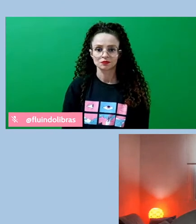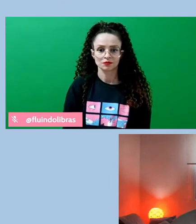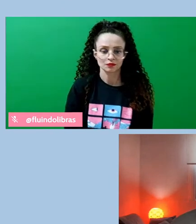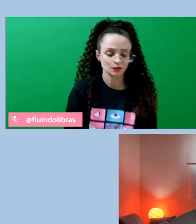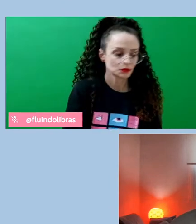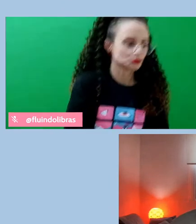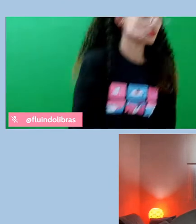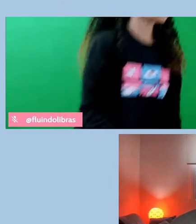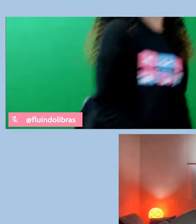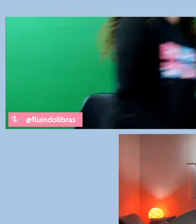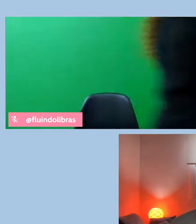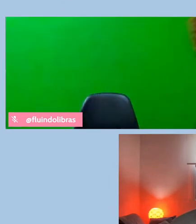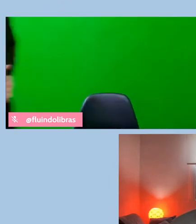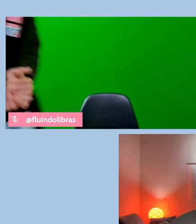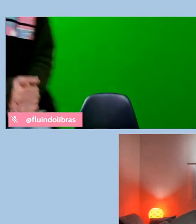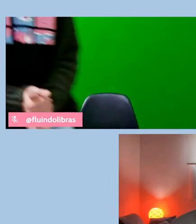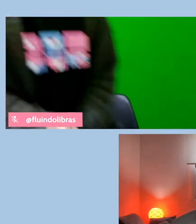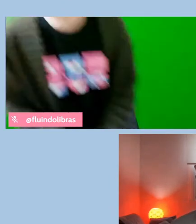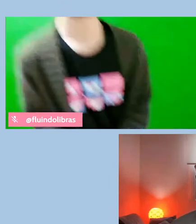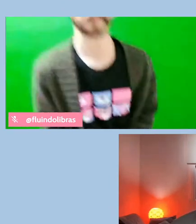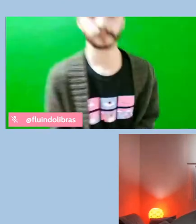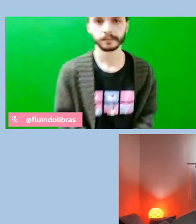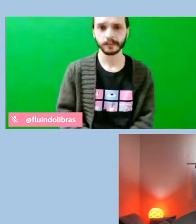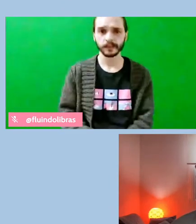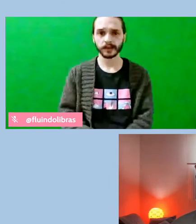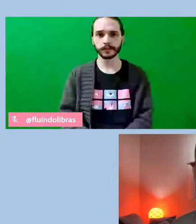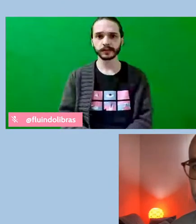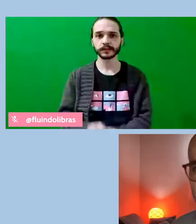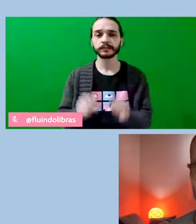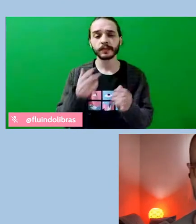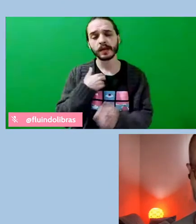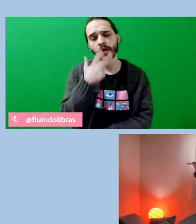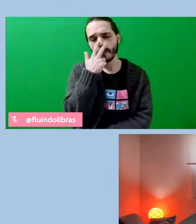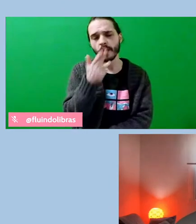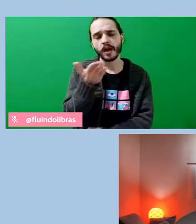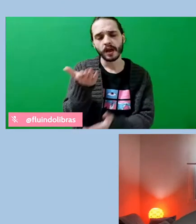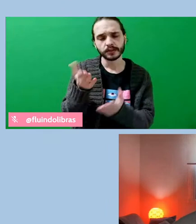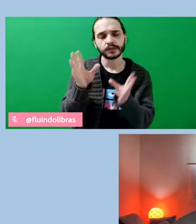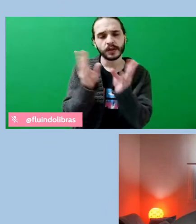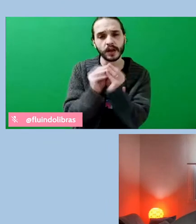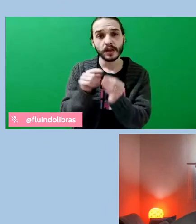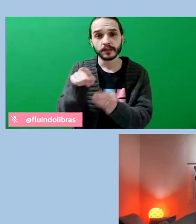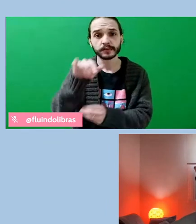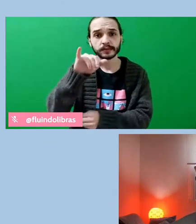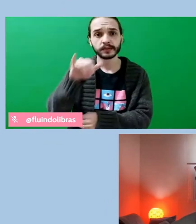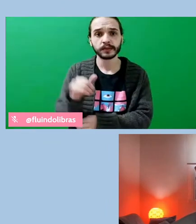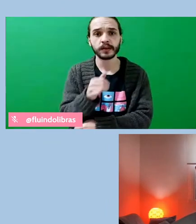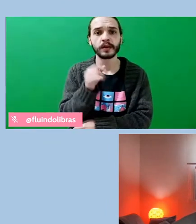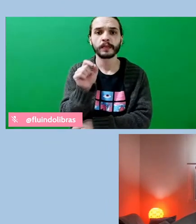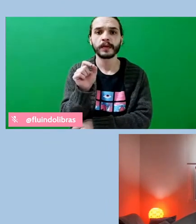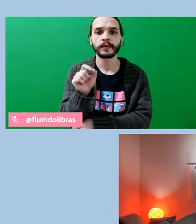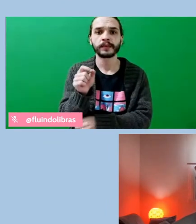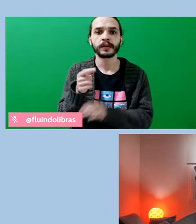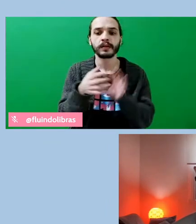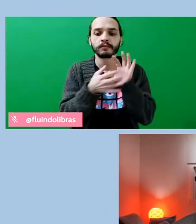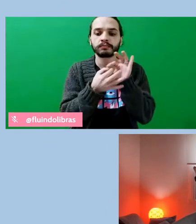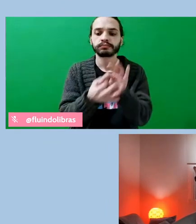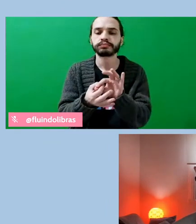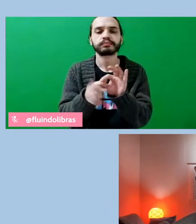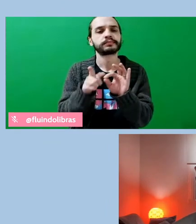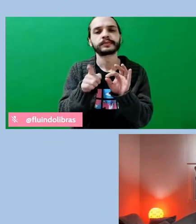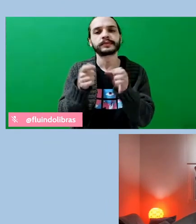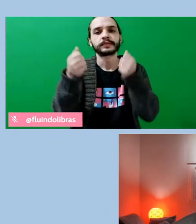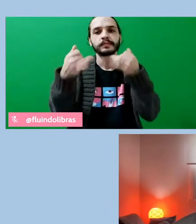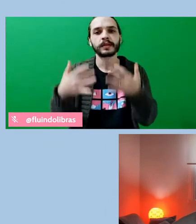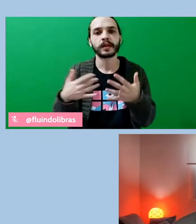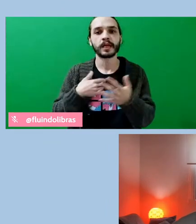que aí, Murilo, a gente aí já estamos estourando o horário, mas eu acho que esse gancho nos leva da nossa próxima questão,